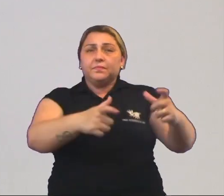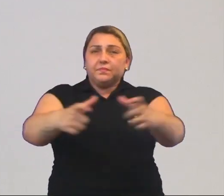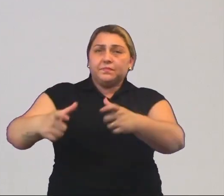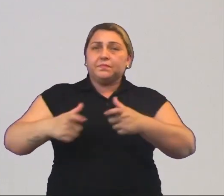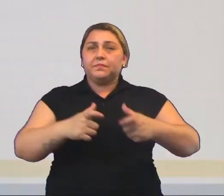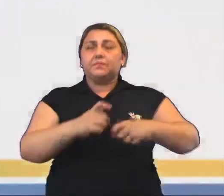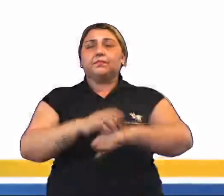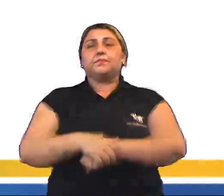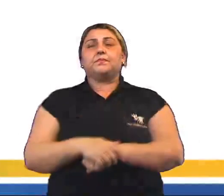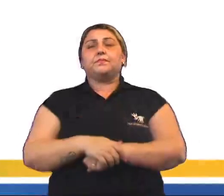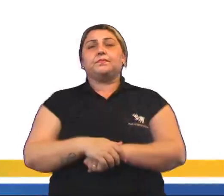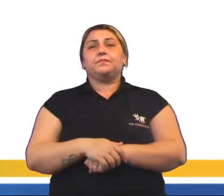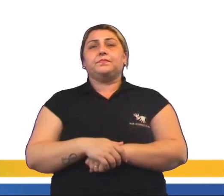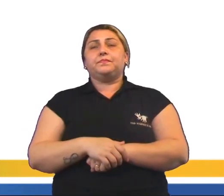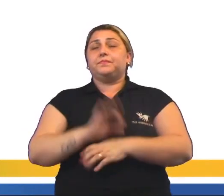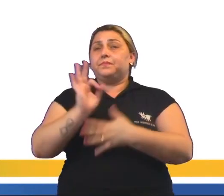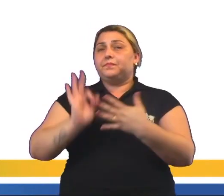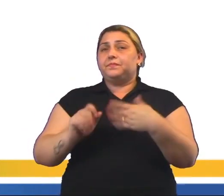campos.